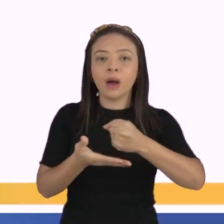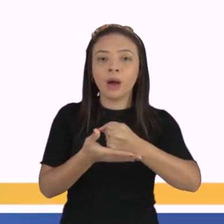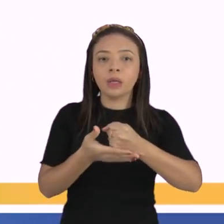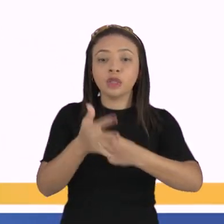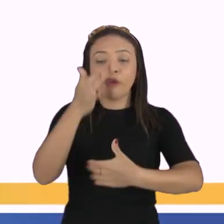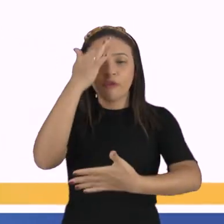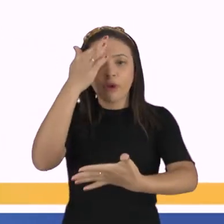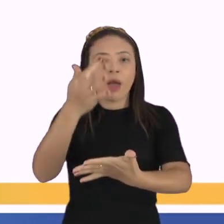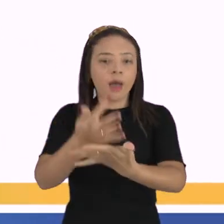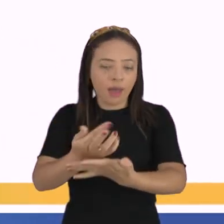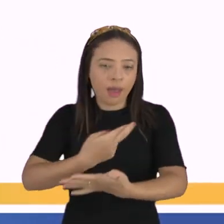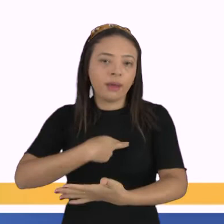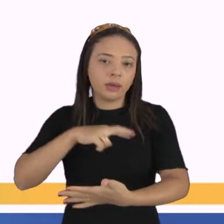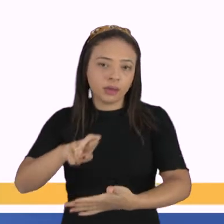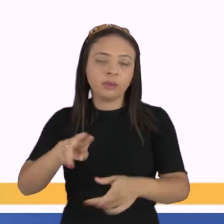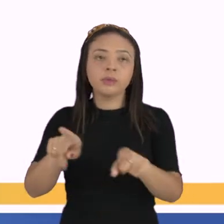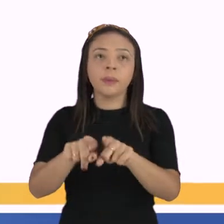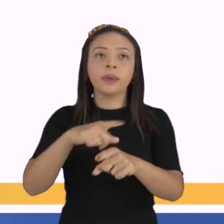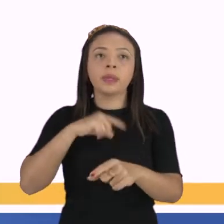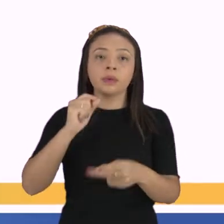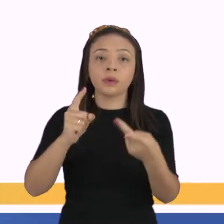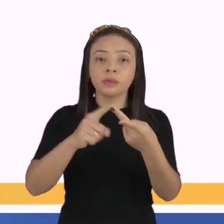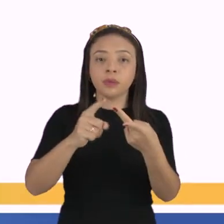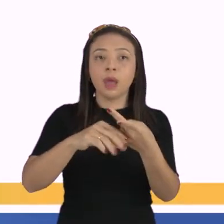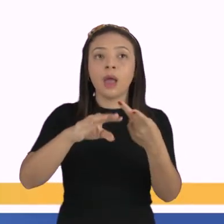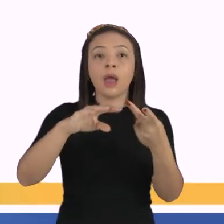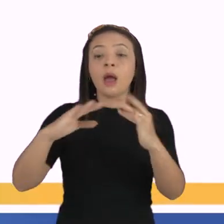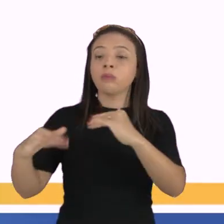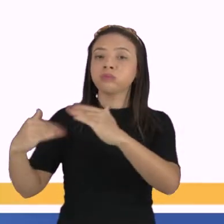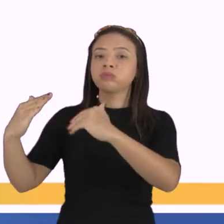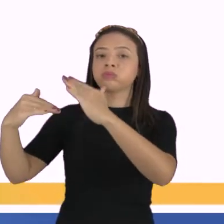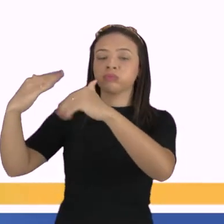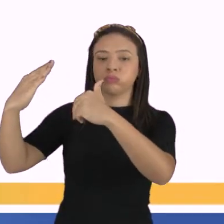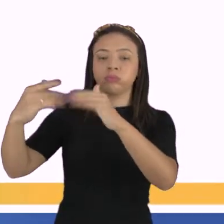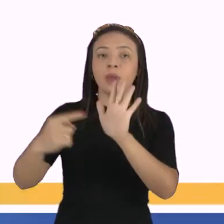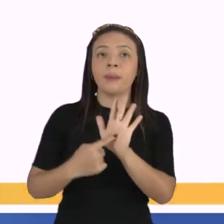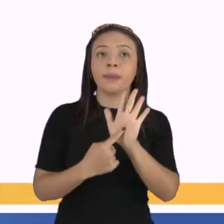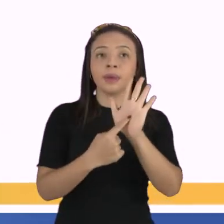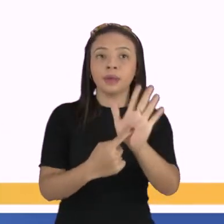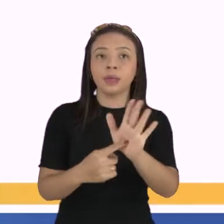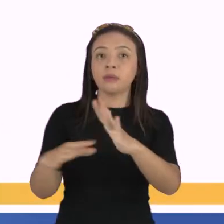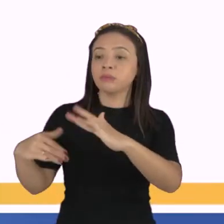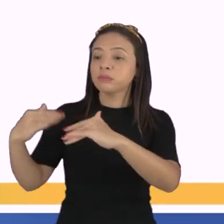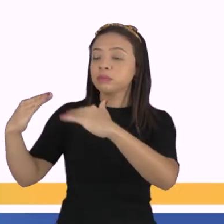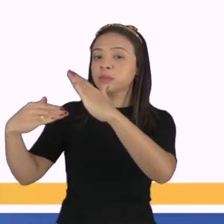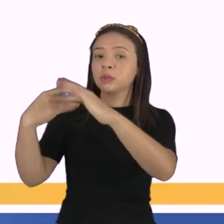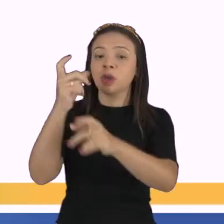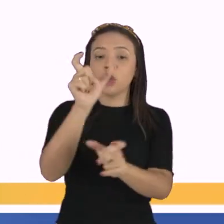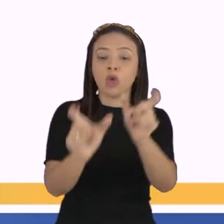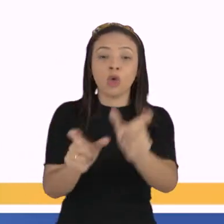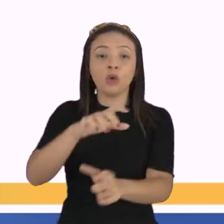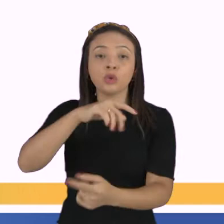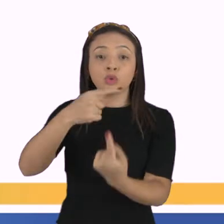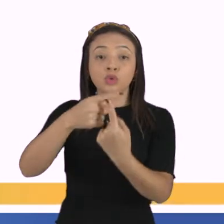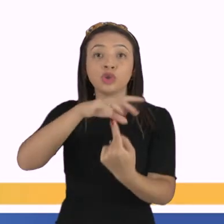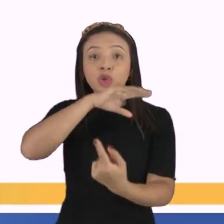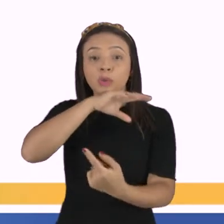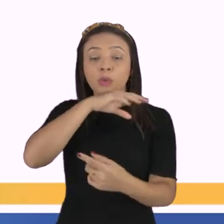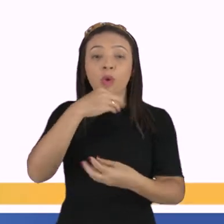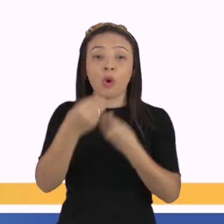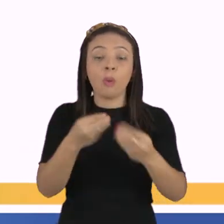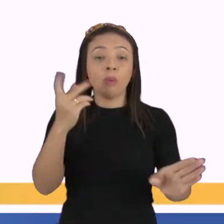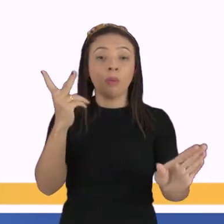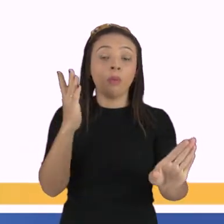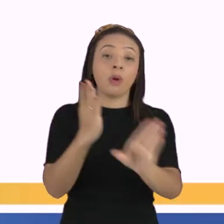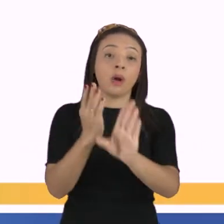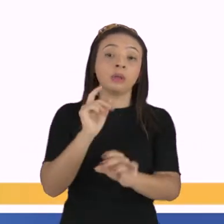mais religiosas. E também temos a teoria evolucionista, que propõe a evolução das espécies por meio da seleção natural,